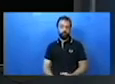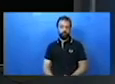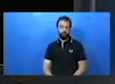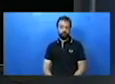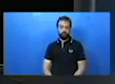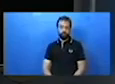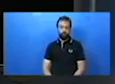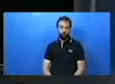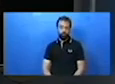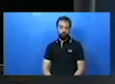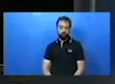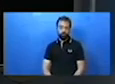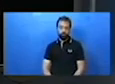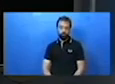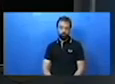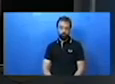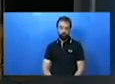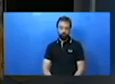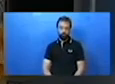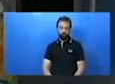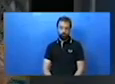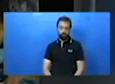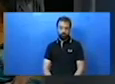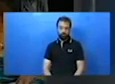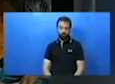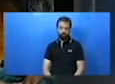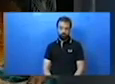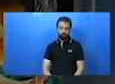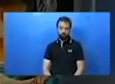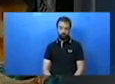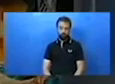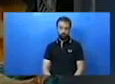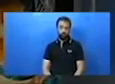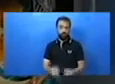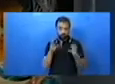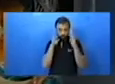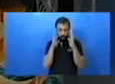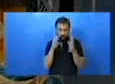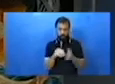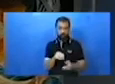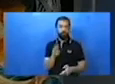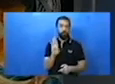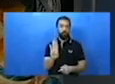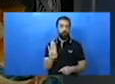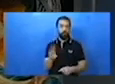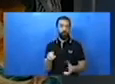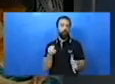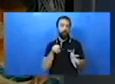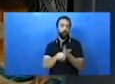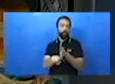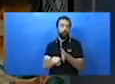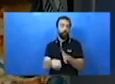resultado multiplica pelo de cima, tá? Só prestem atenção. Olha a letra B, tá perguntando da